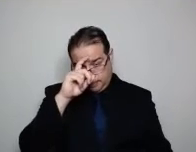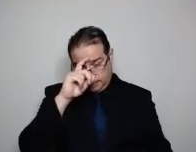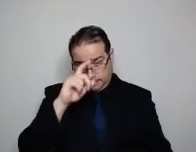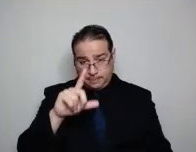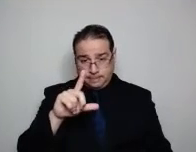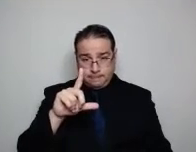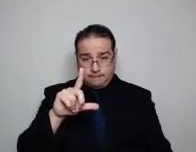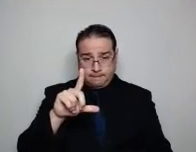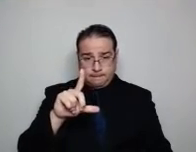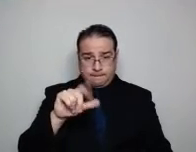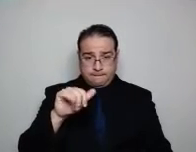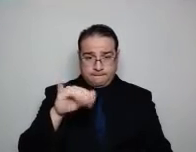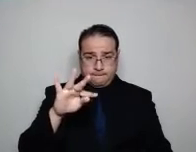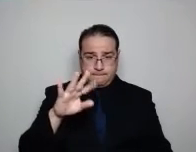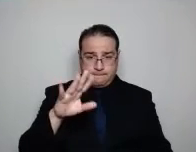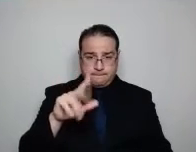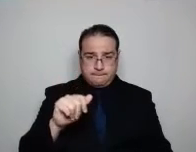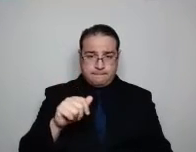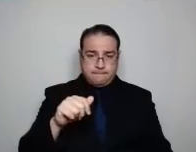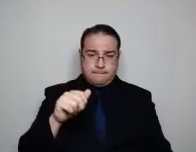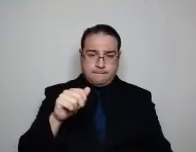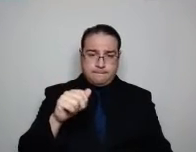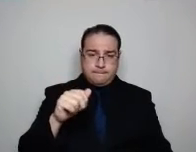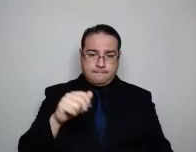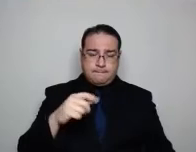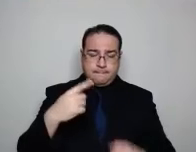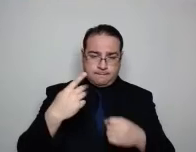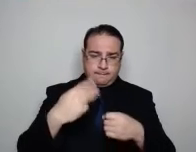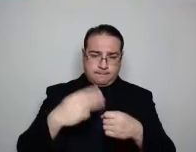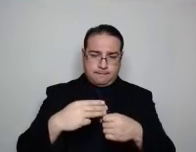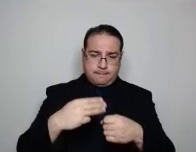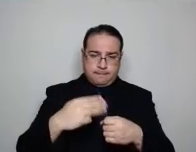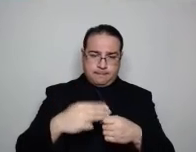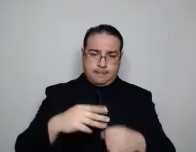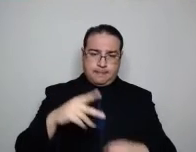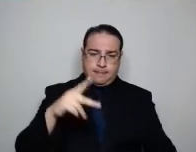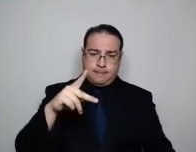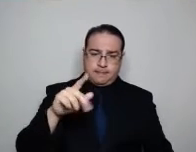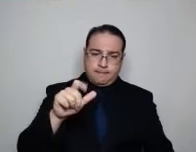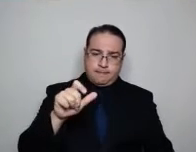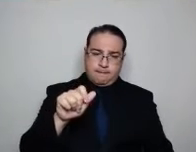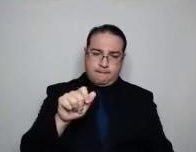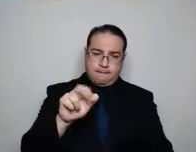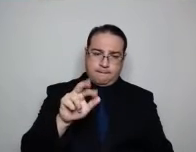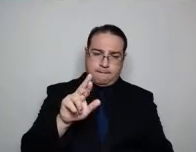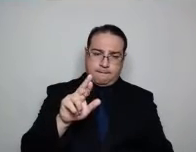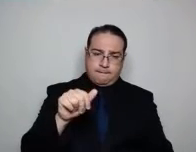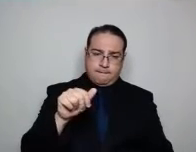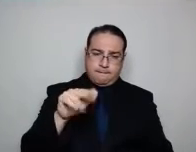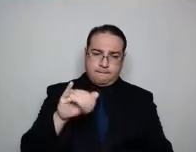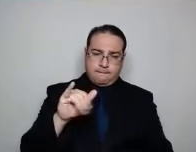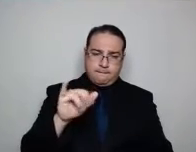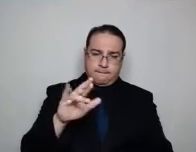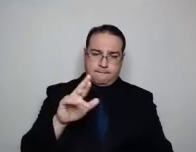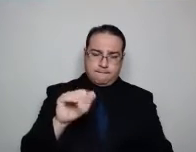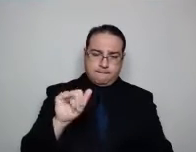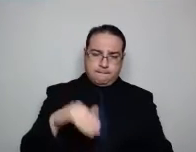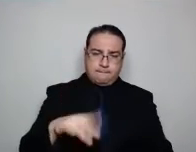Wilmer Medeiros, está presente? Presente, excelência. Está com a palavra, doutor.